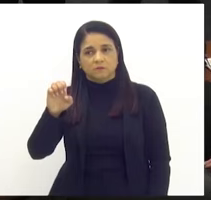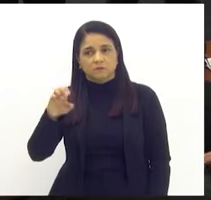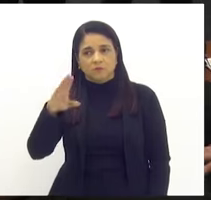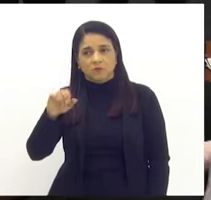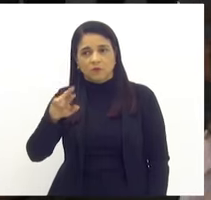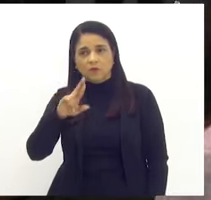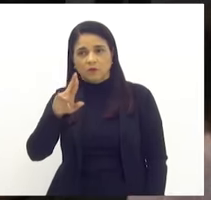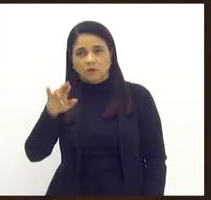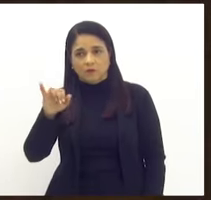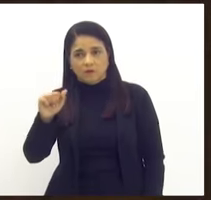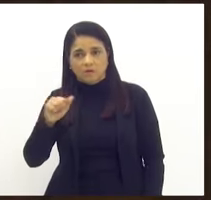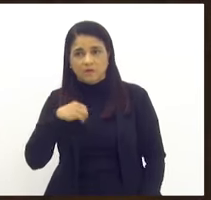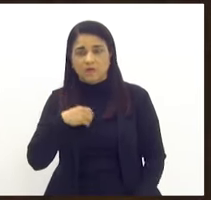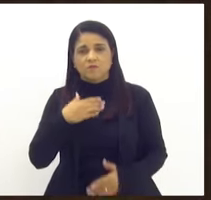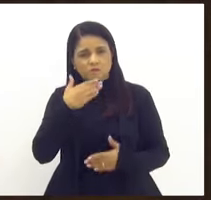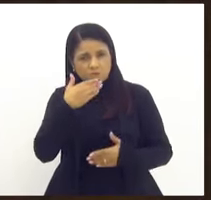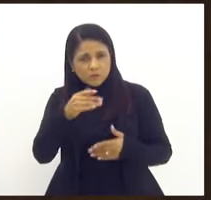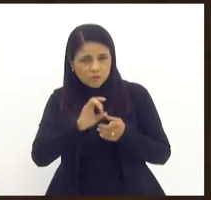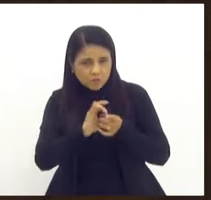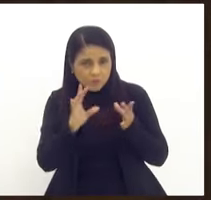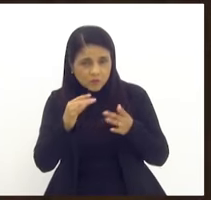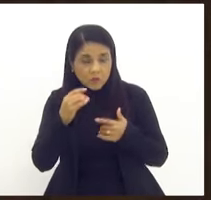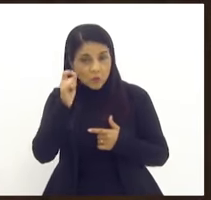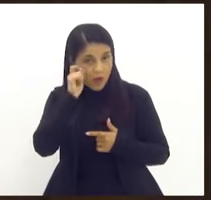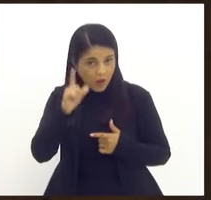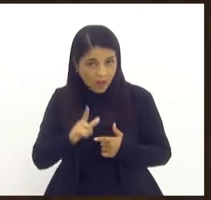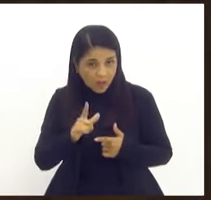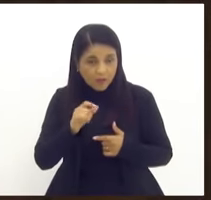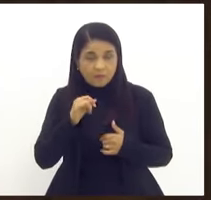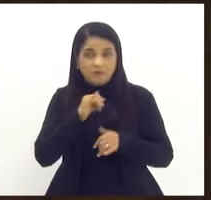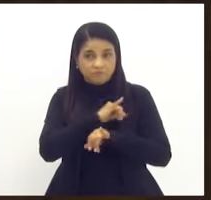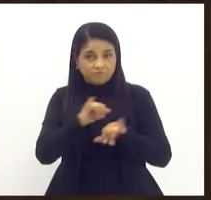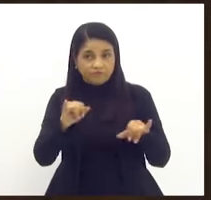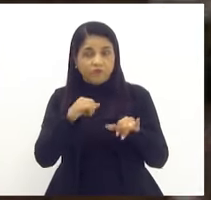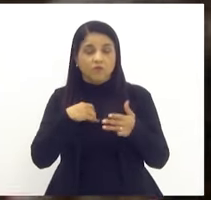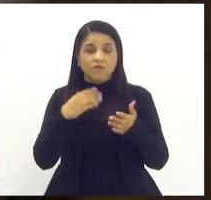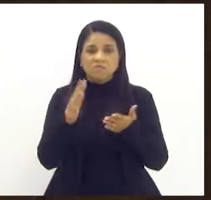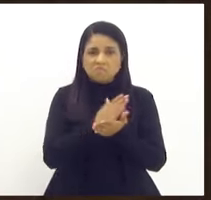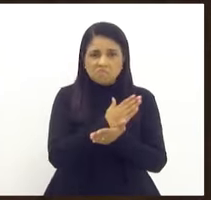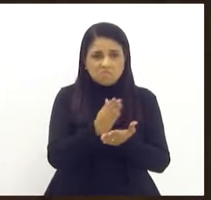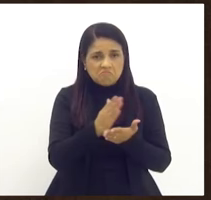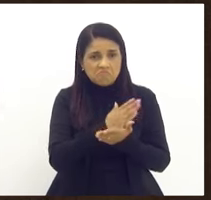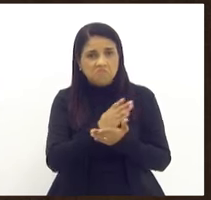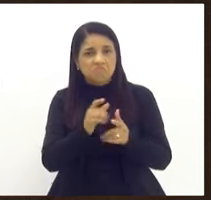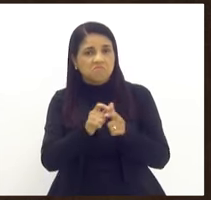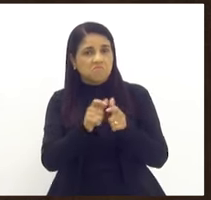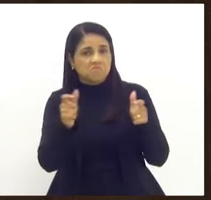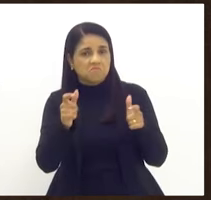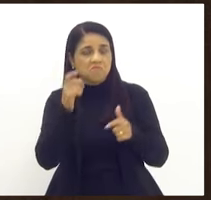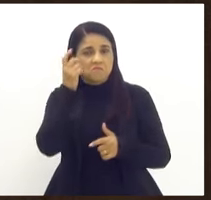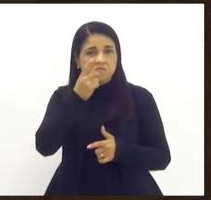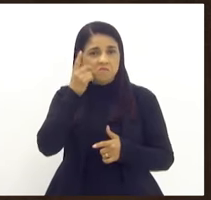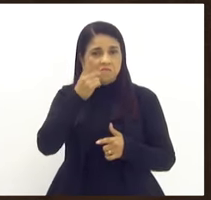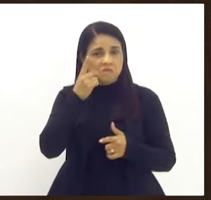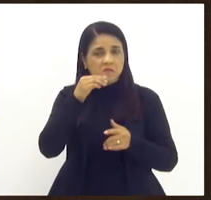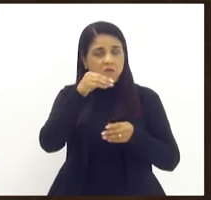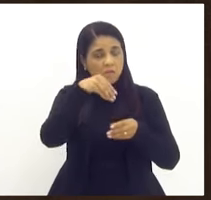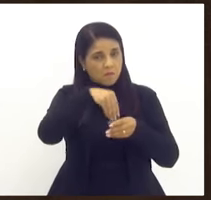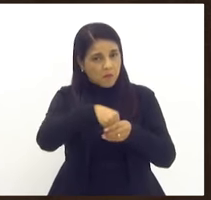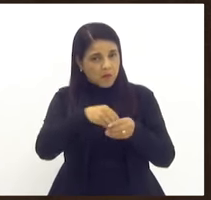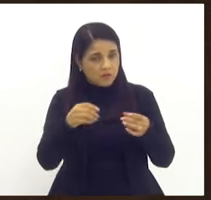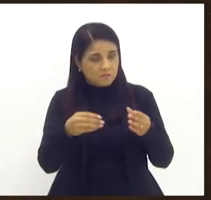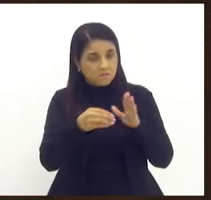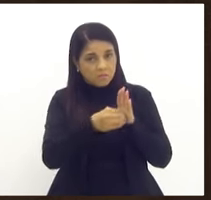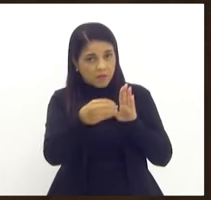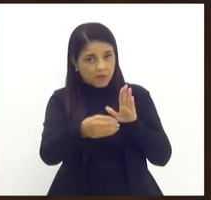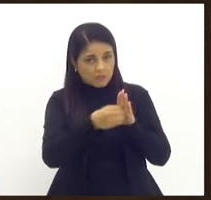Presidente só me permite um alerta perfeito eu vi vários colegas aqui das comissões específicas dando o parecer contrário